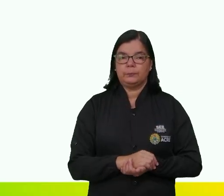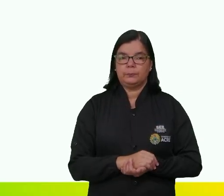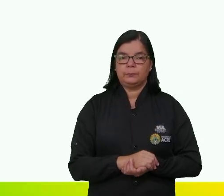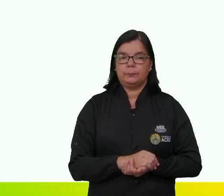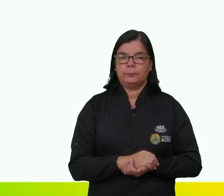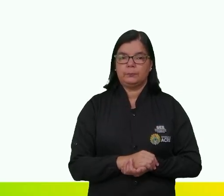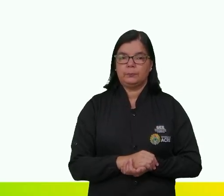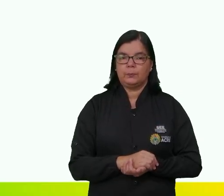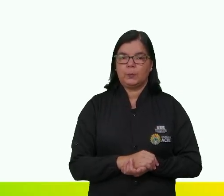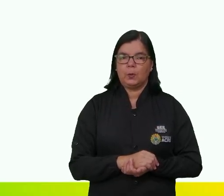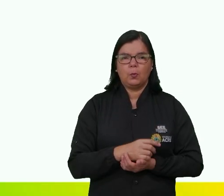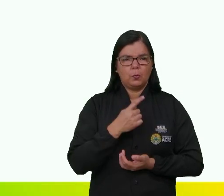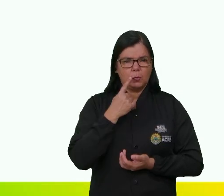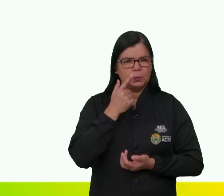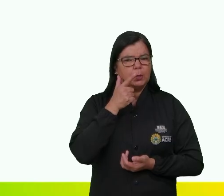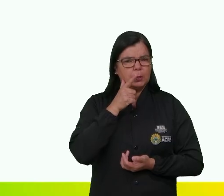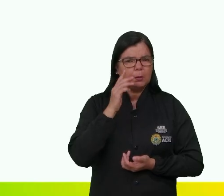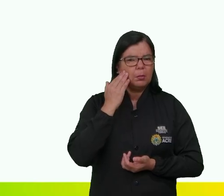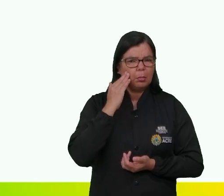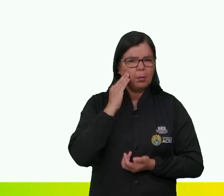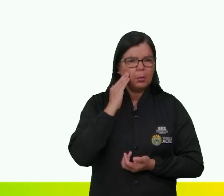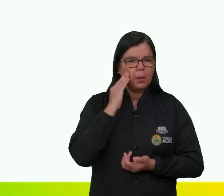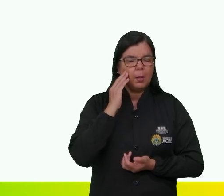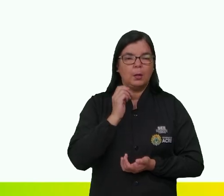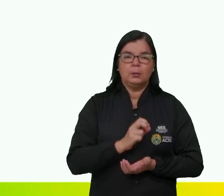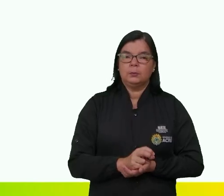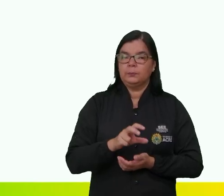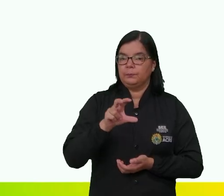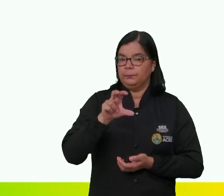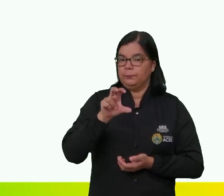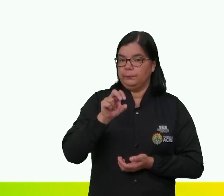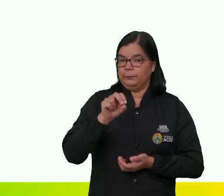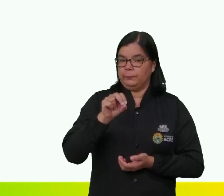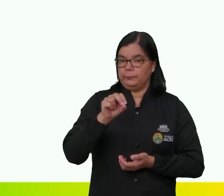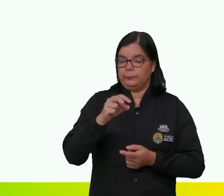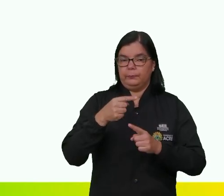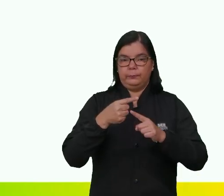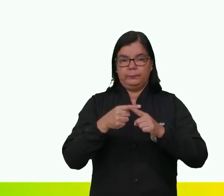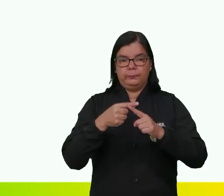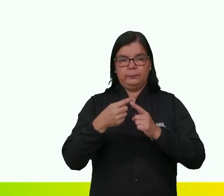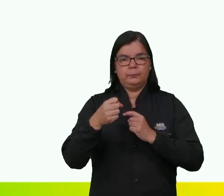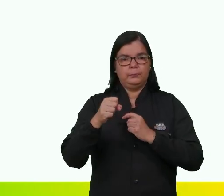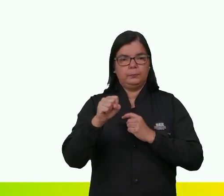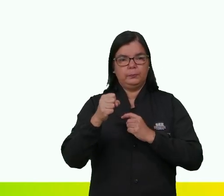Tudo bem? Conseguem ver isso? 50 vezes 4, 200. Aqui nós temos 50 vezes 8.